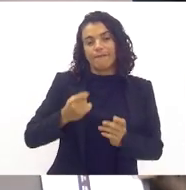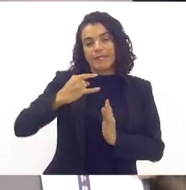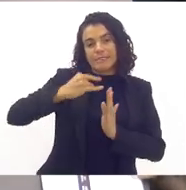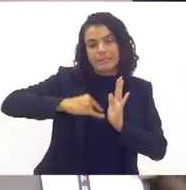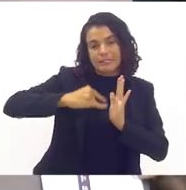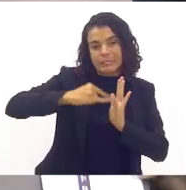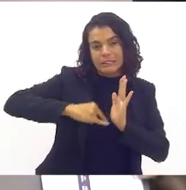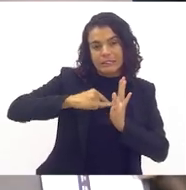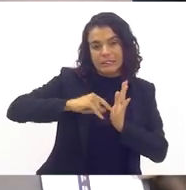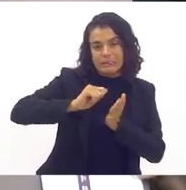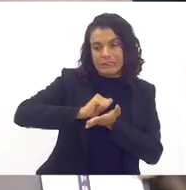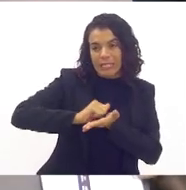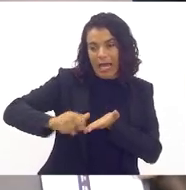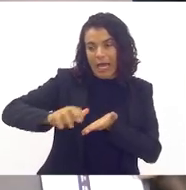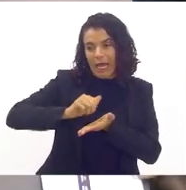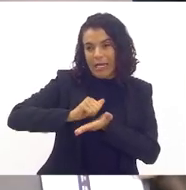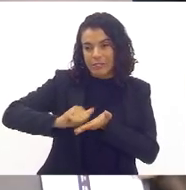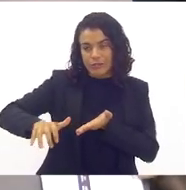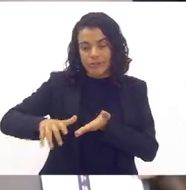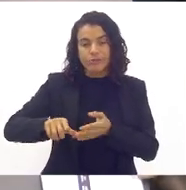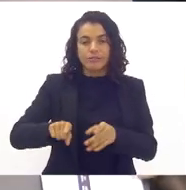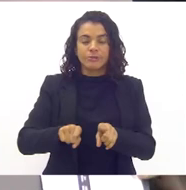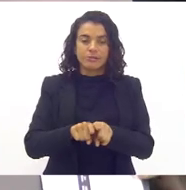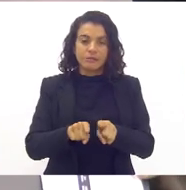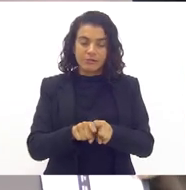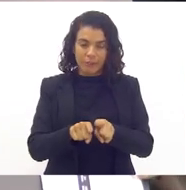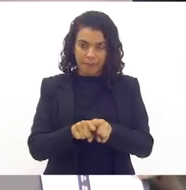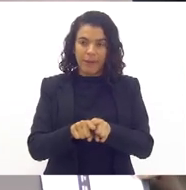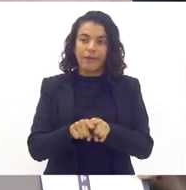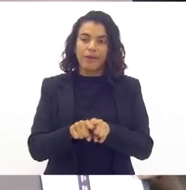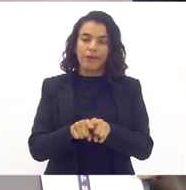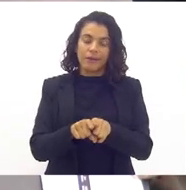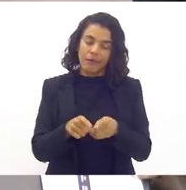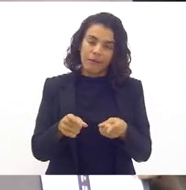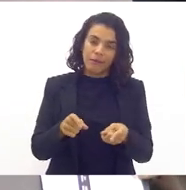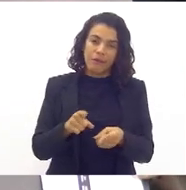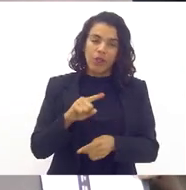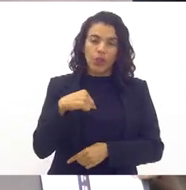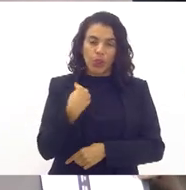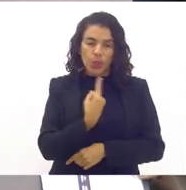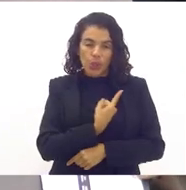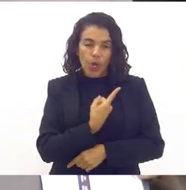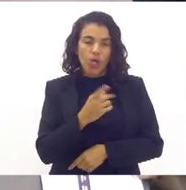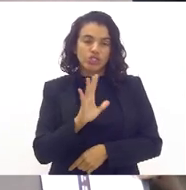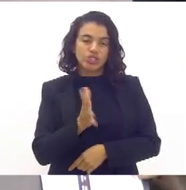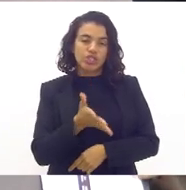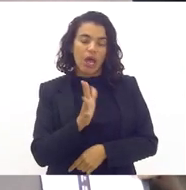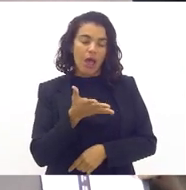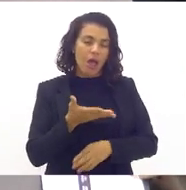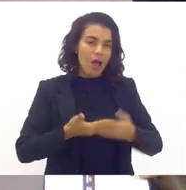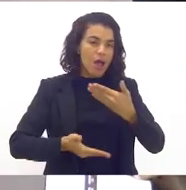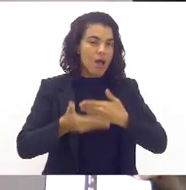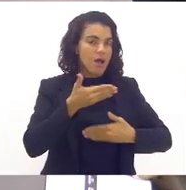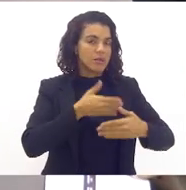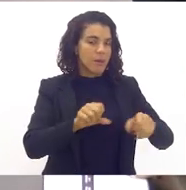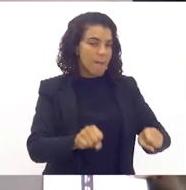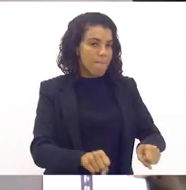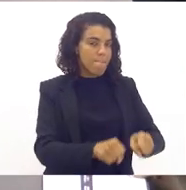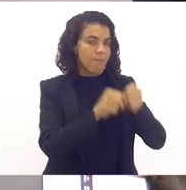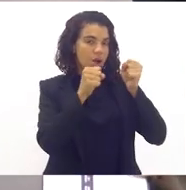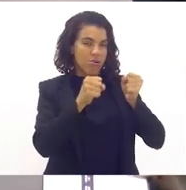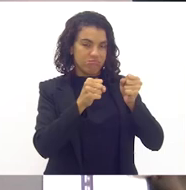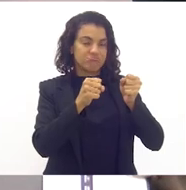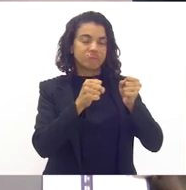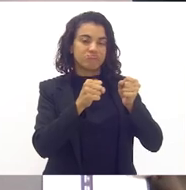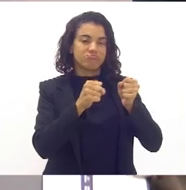líquida e DCL, o que nós havíamos rompido os limites exigidos pela legislação